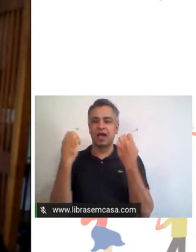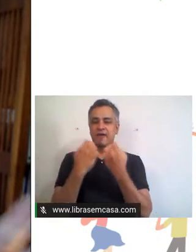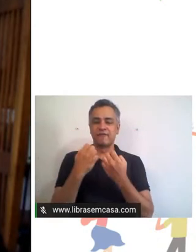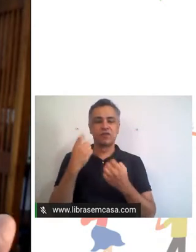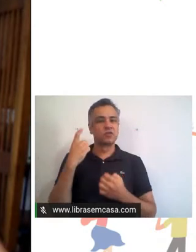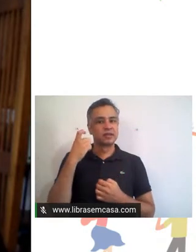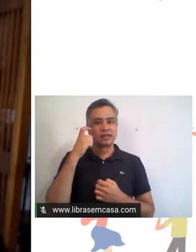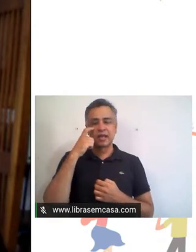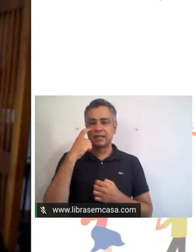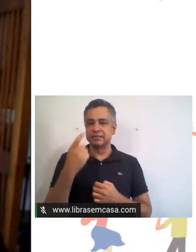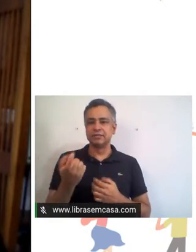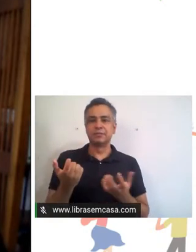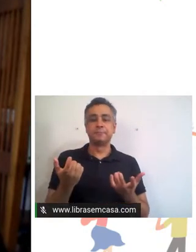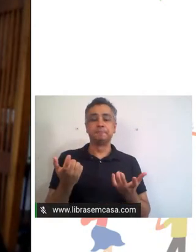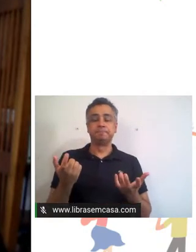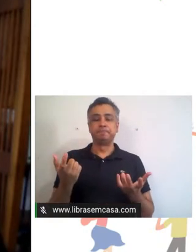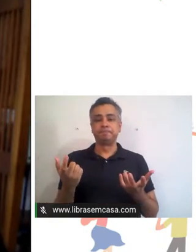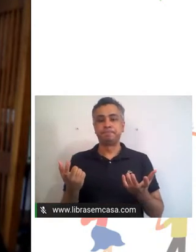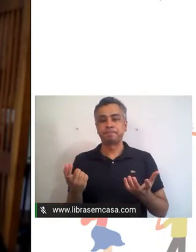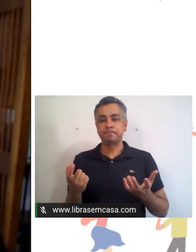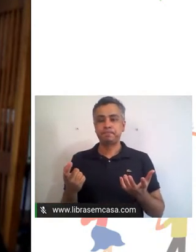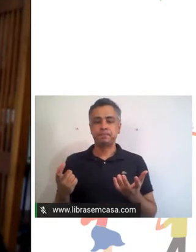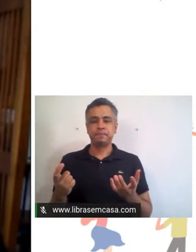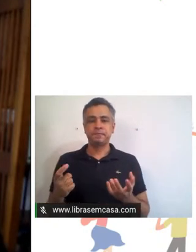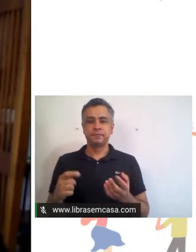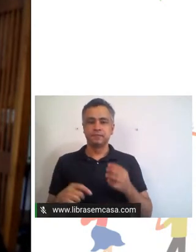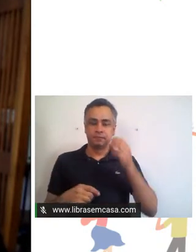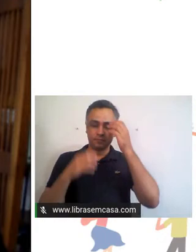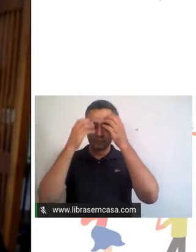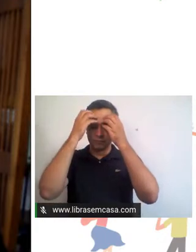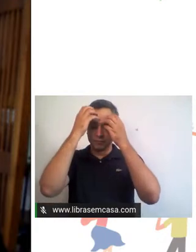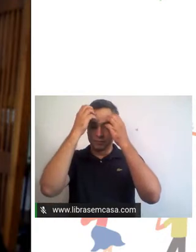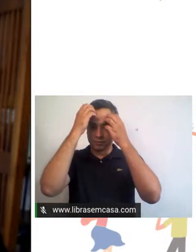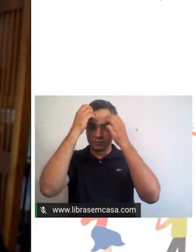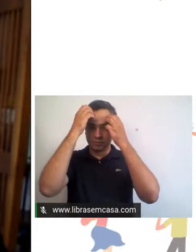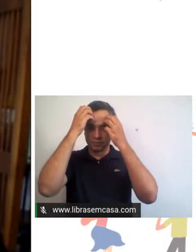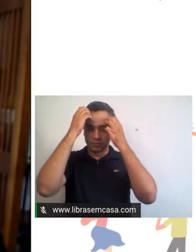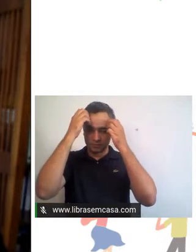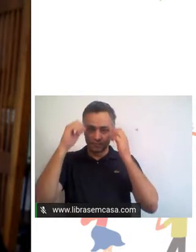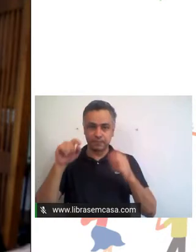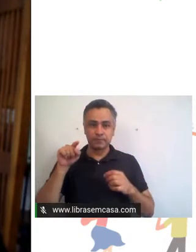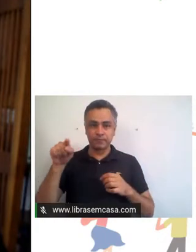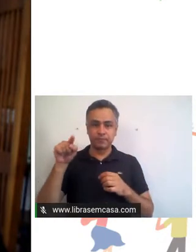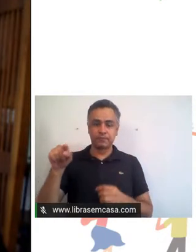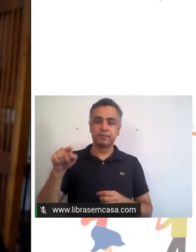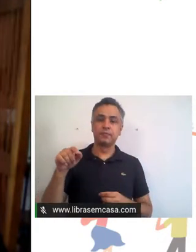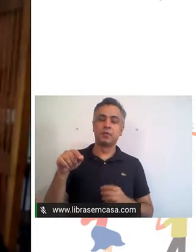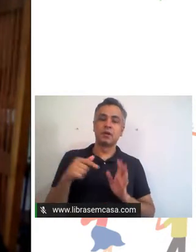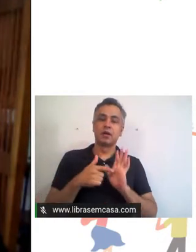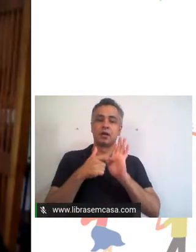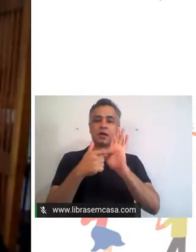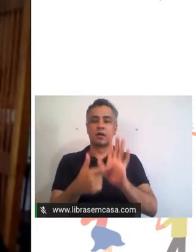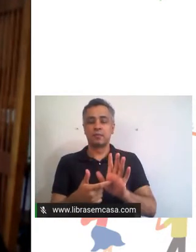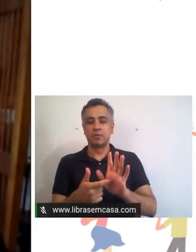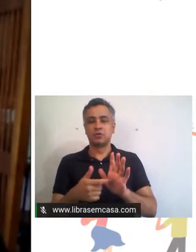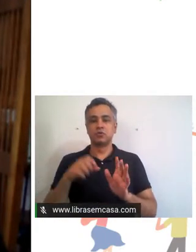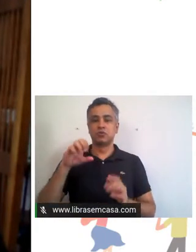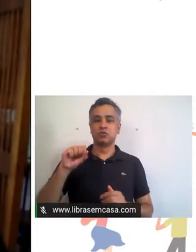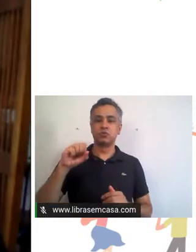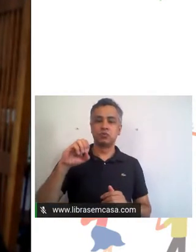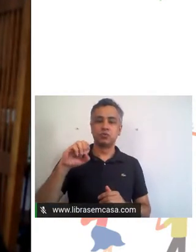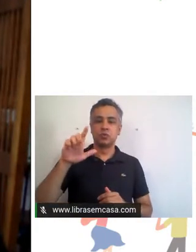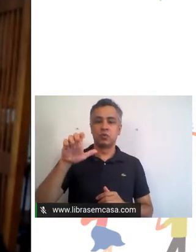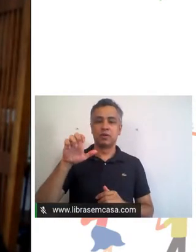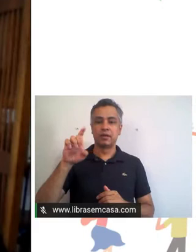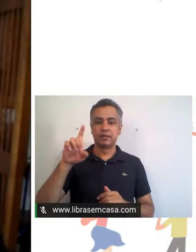E eu vou pegar o gancho da apresentação da Soledad para começar a discutir o lado climático